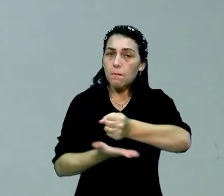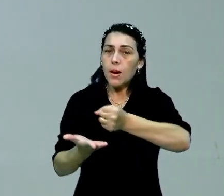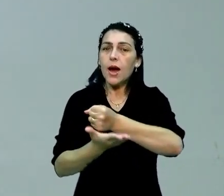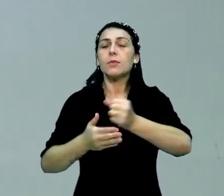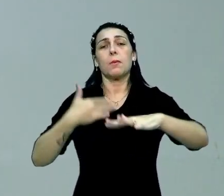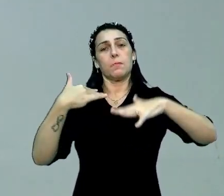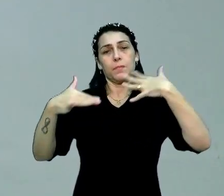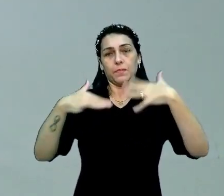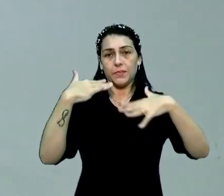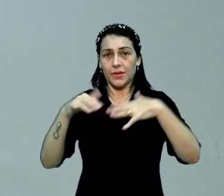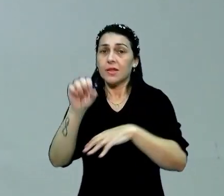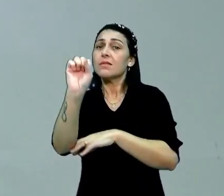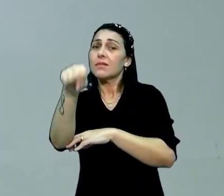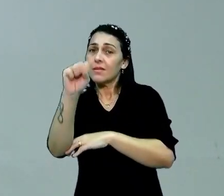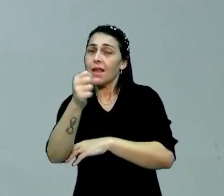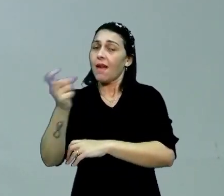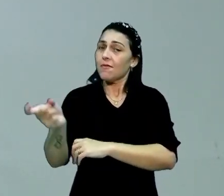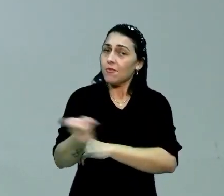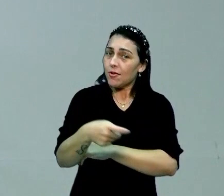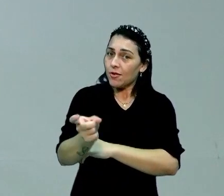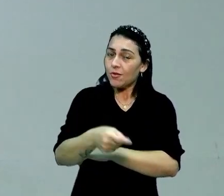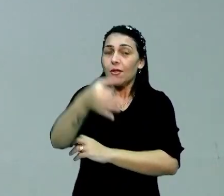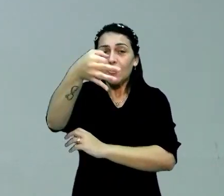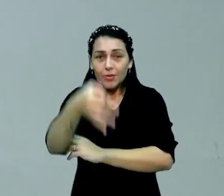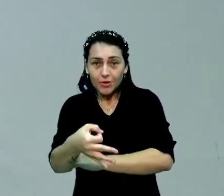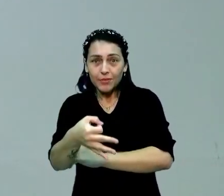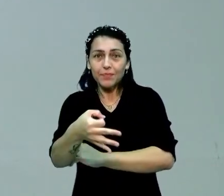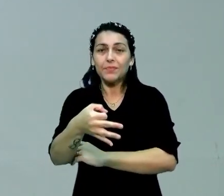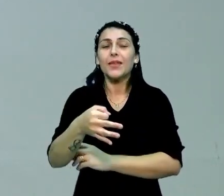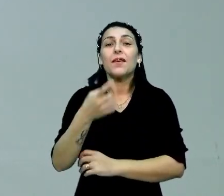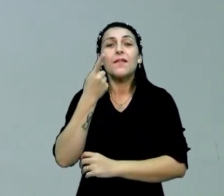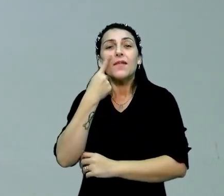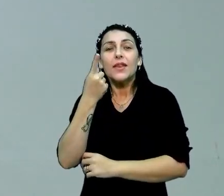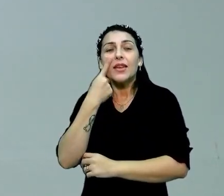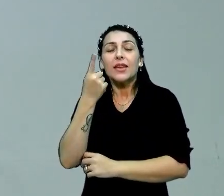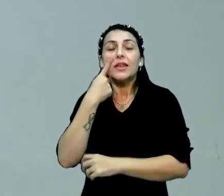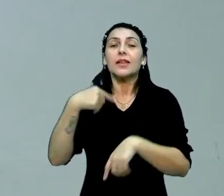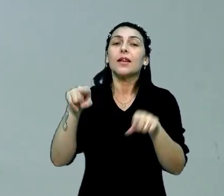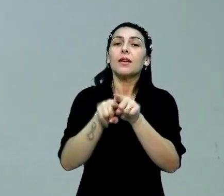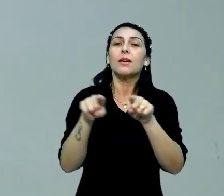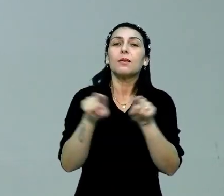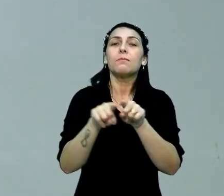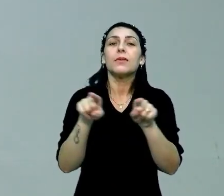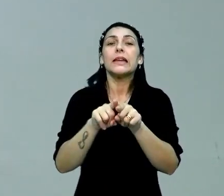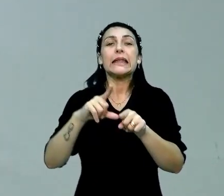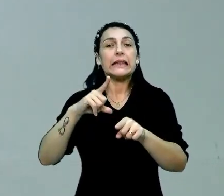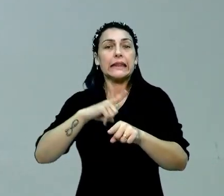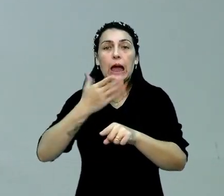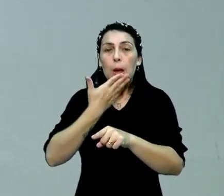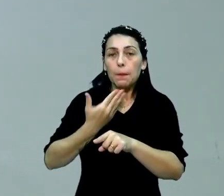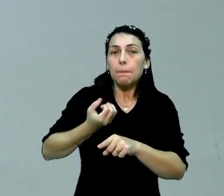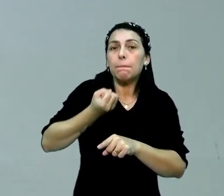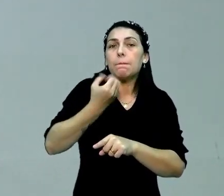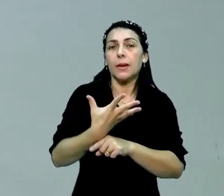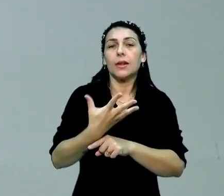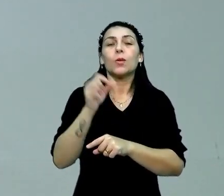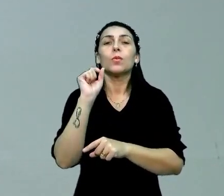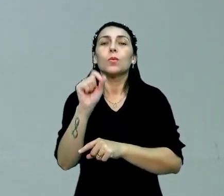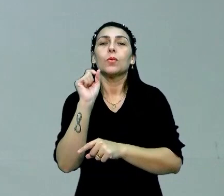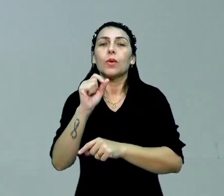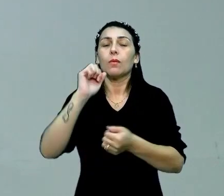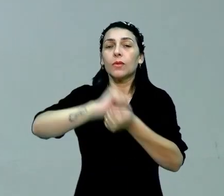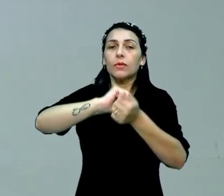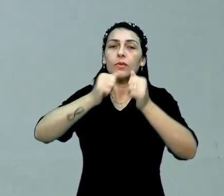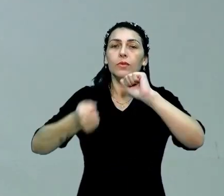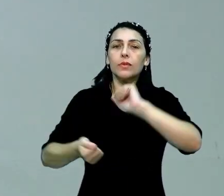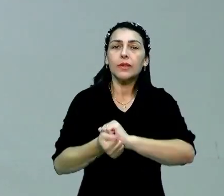movimento, sim, acertou quem disse. Então, vejo que, além disso, nós temos os benefícios. Os benefícios eles vão ser